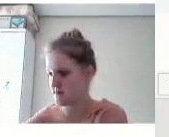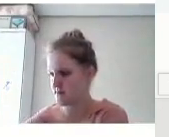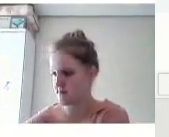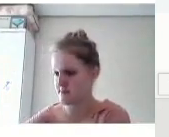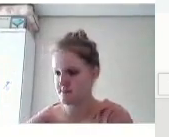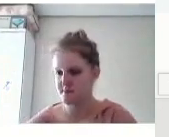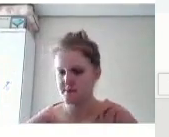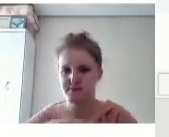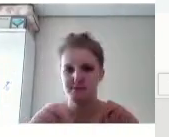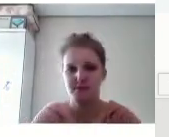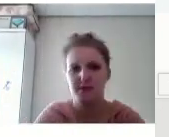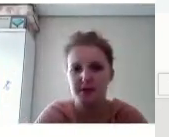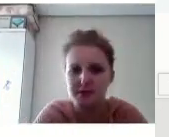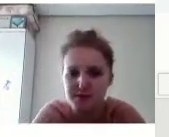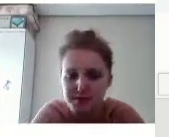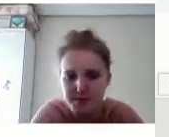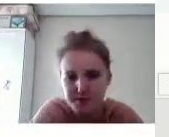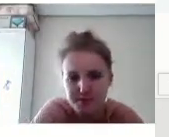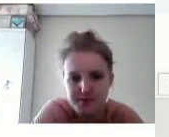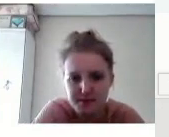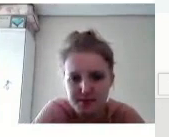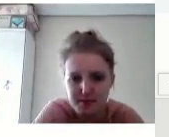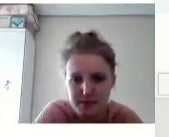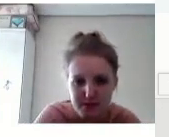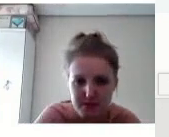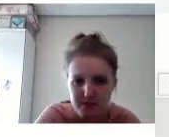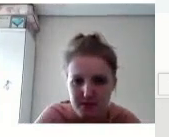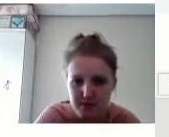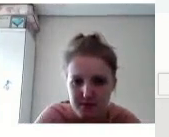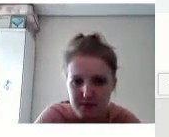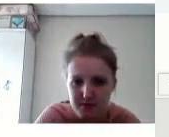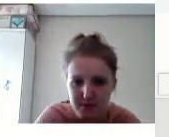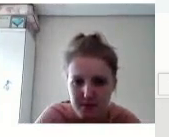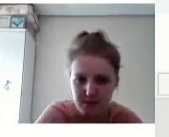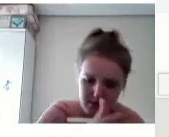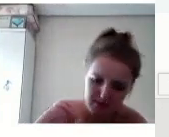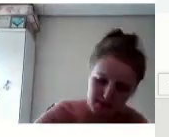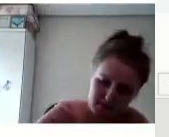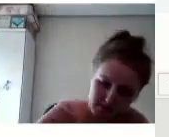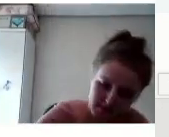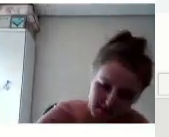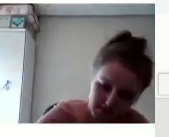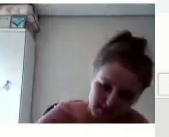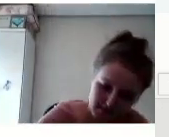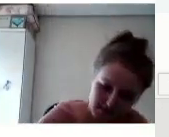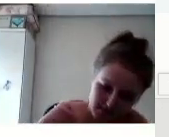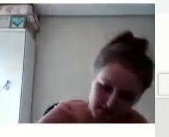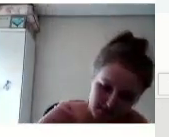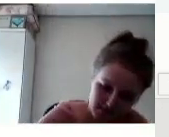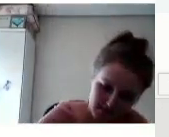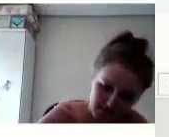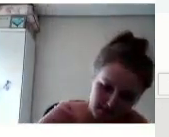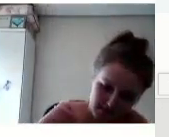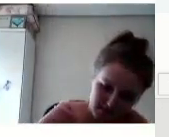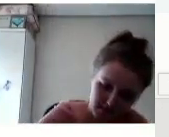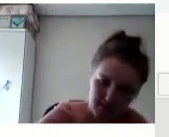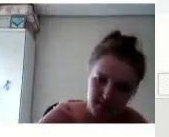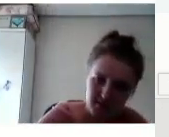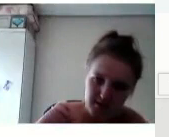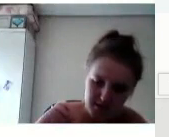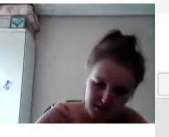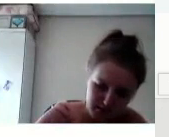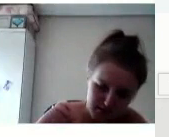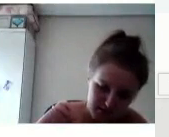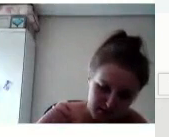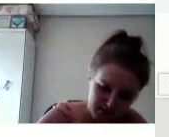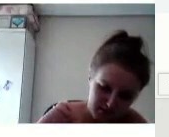uma variação de uma funcional, né? Variação de uma funcional lá em mecânica clássica, né? Como em termos da derivada parcial dessa